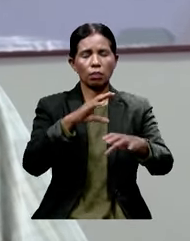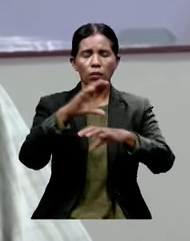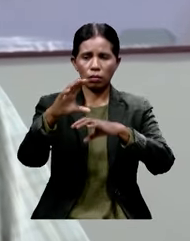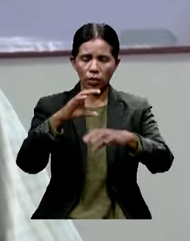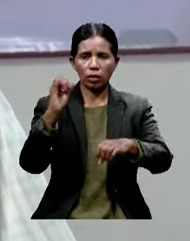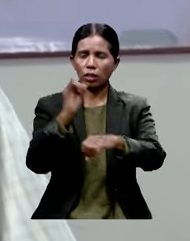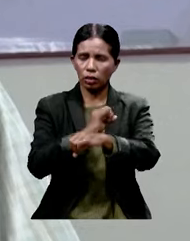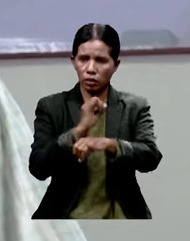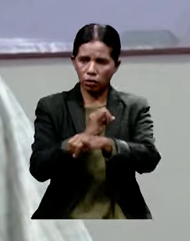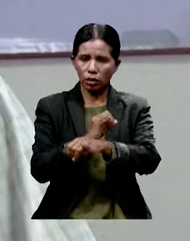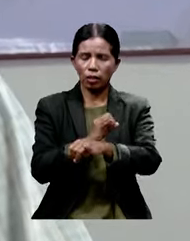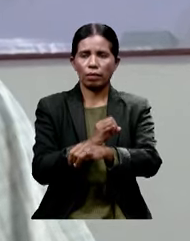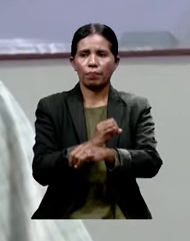indústria